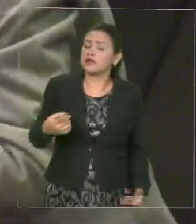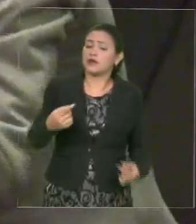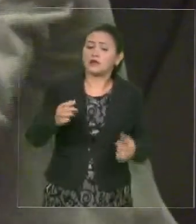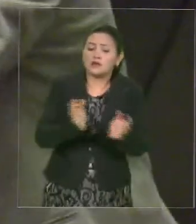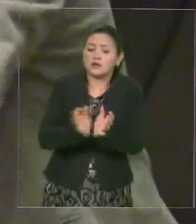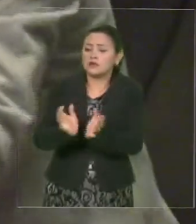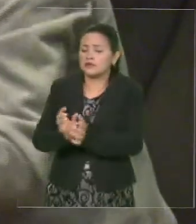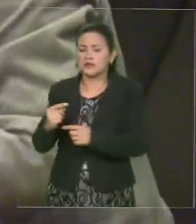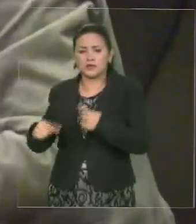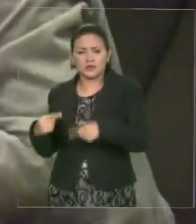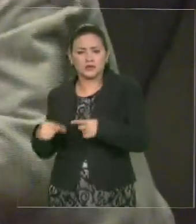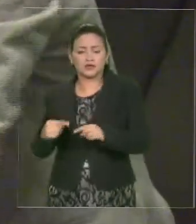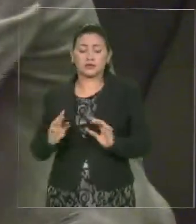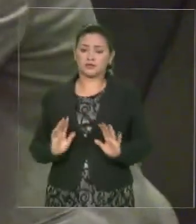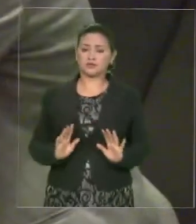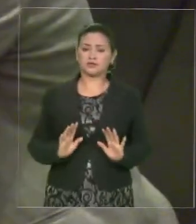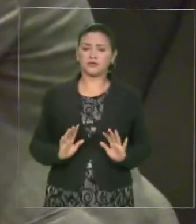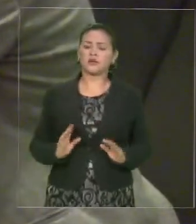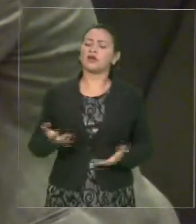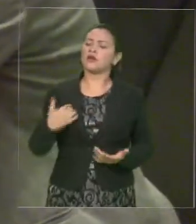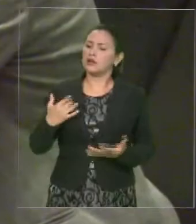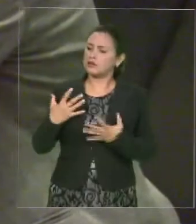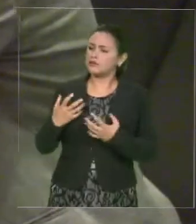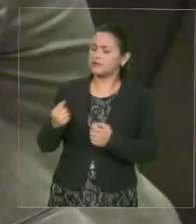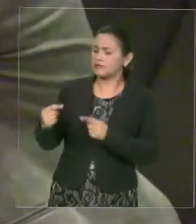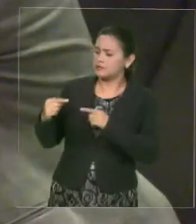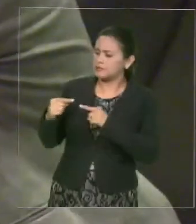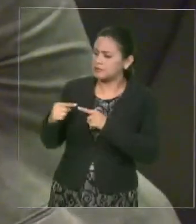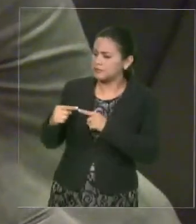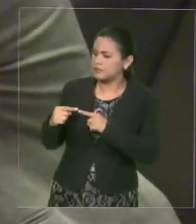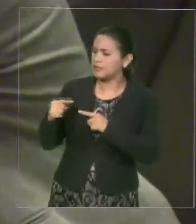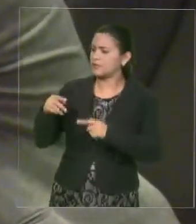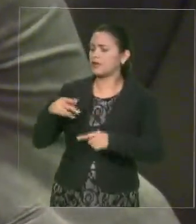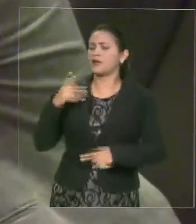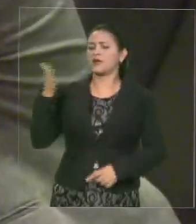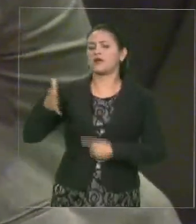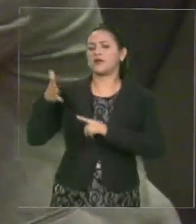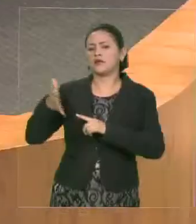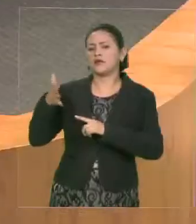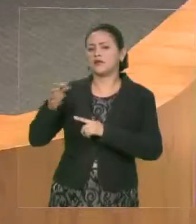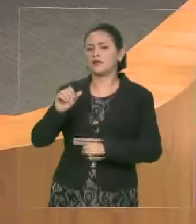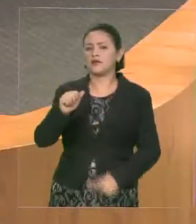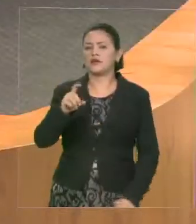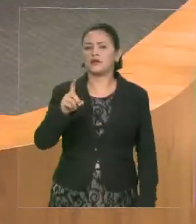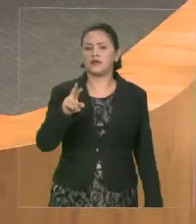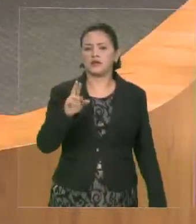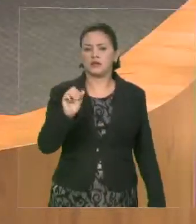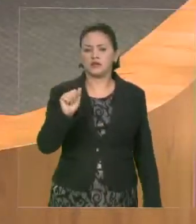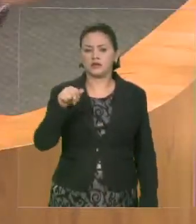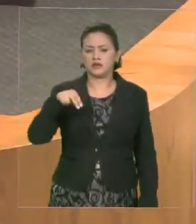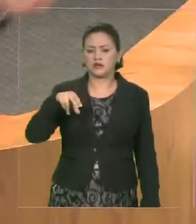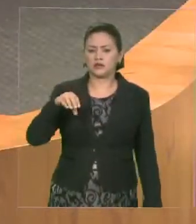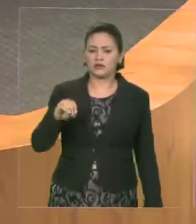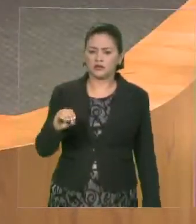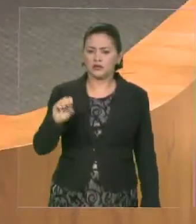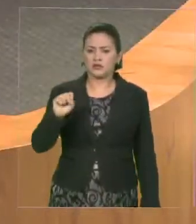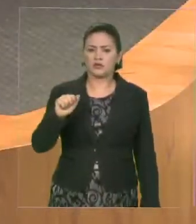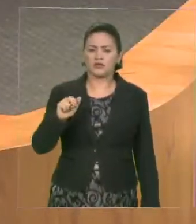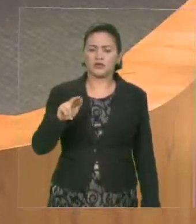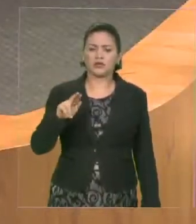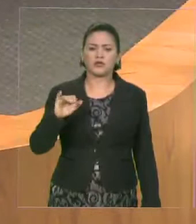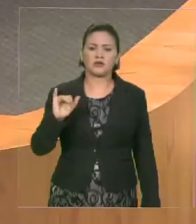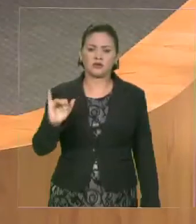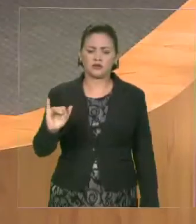mínimo. Então eu quero concordar aqui com as palavras do deputado Adriano Sarney. Muito obrigado, deputado Edilásio. Para finalizar,